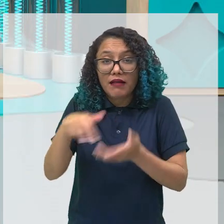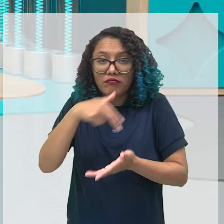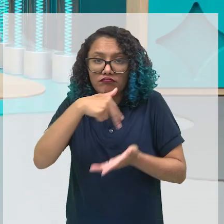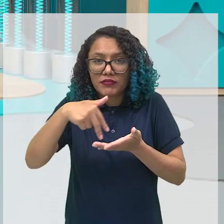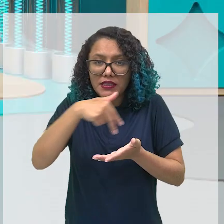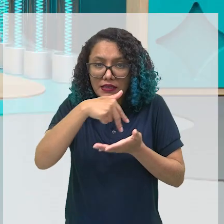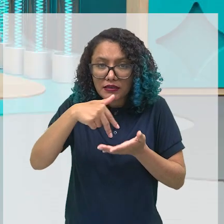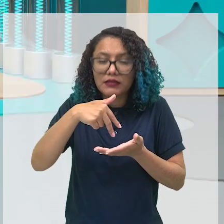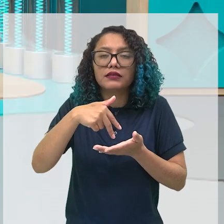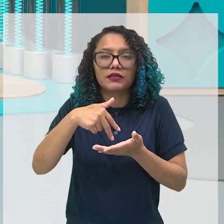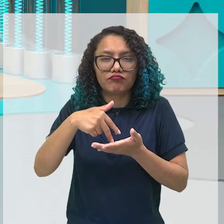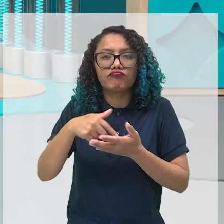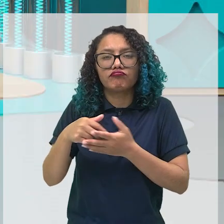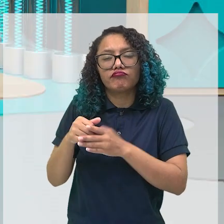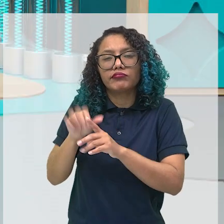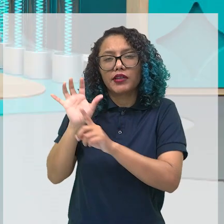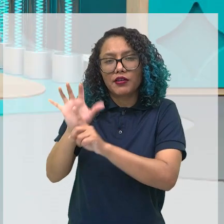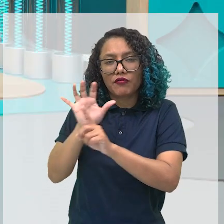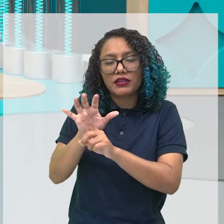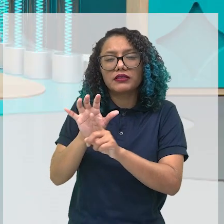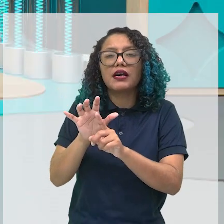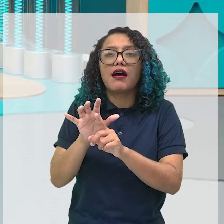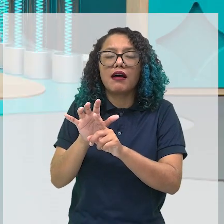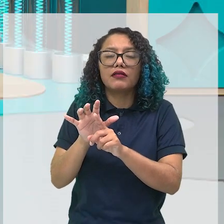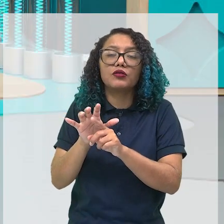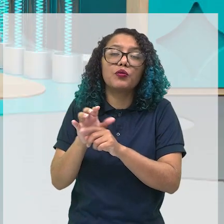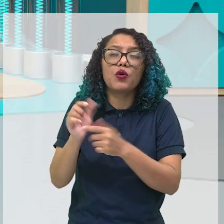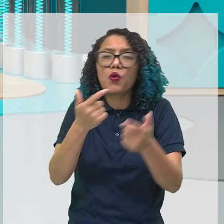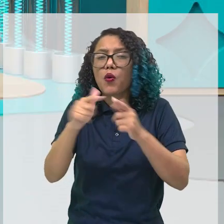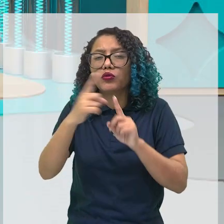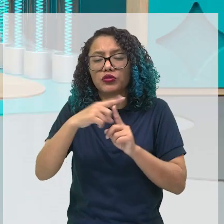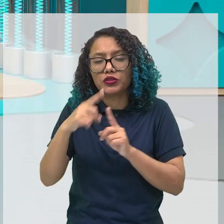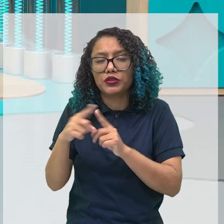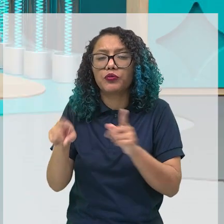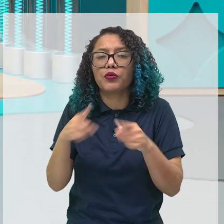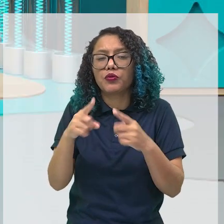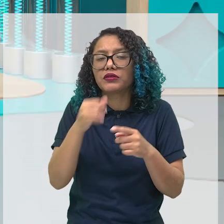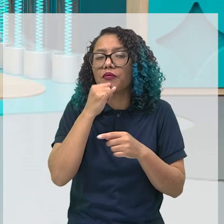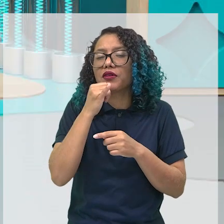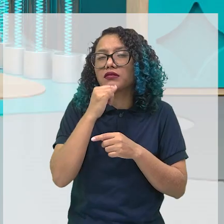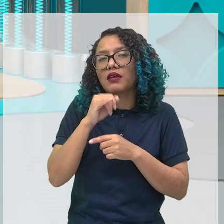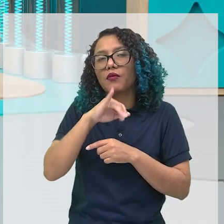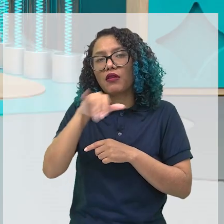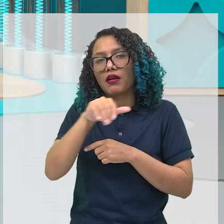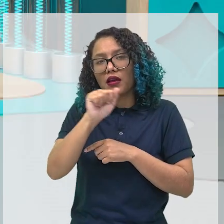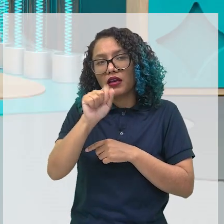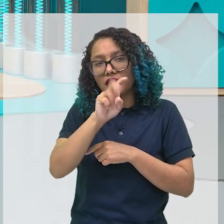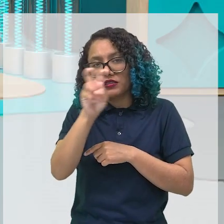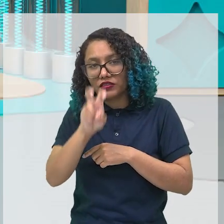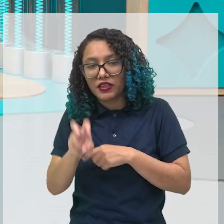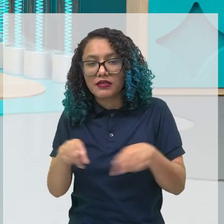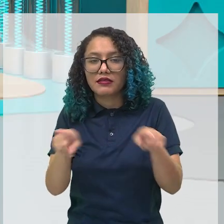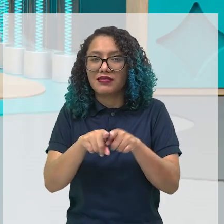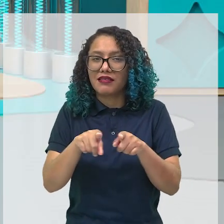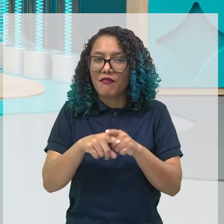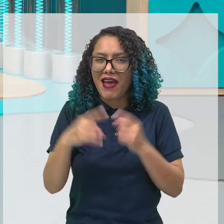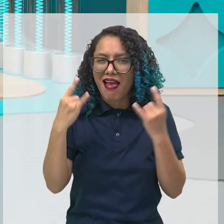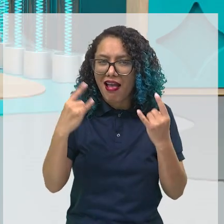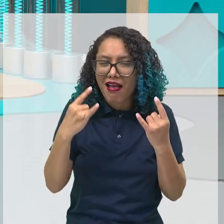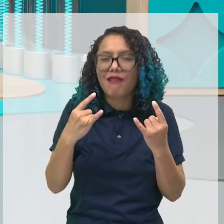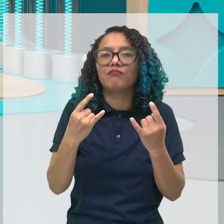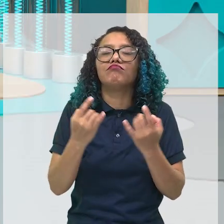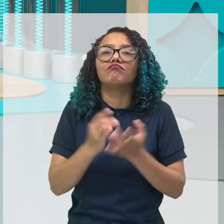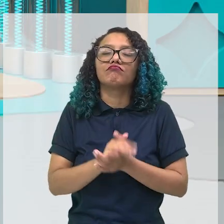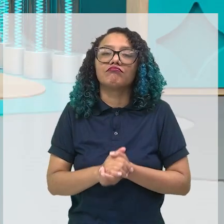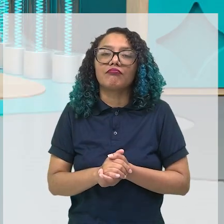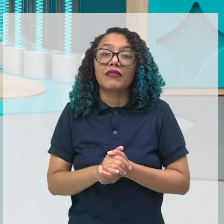musicais, como o jazz e o rock. E aí a gente tem um casamento maravilhoso, o surgimento de um estilo já variado, né?